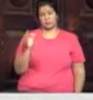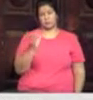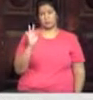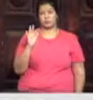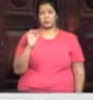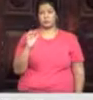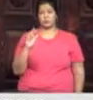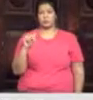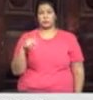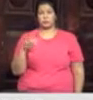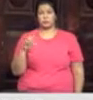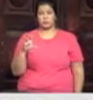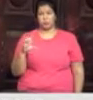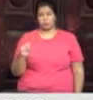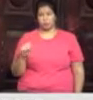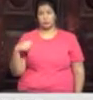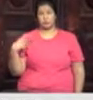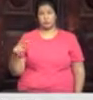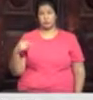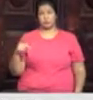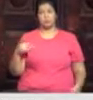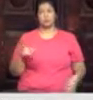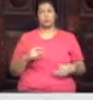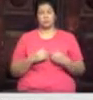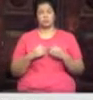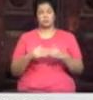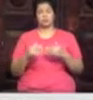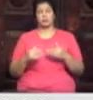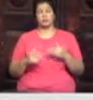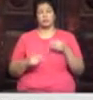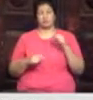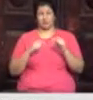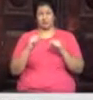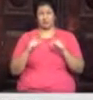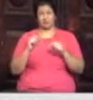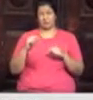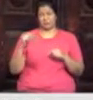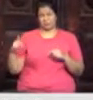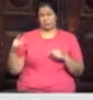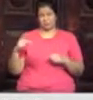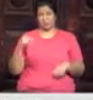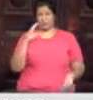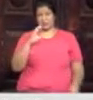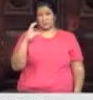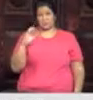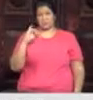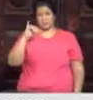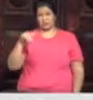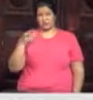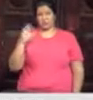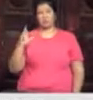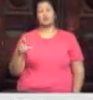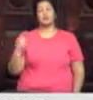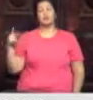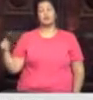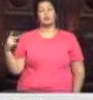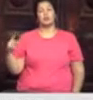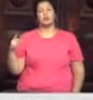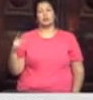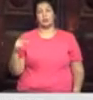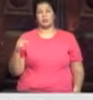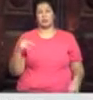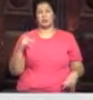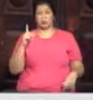desta pasta. De qualquer maneira, os problemas são sérios e muito delicados. A Fundação CCERJ, todos sabemos,